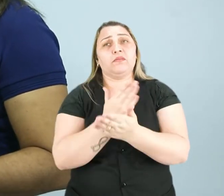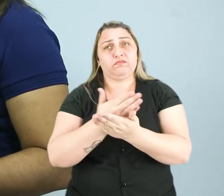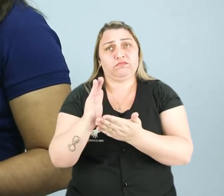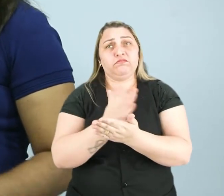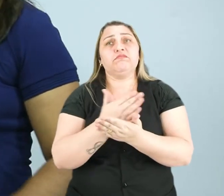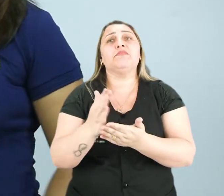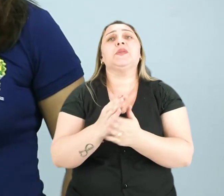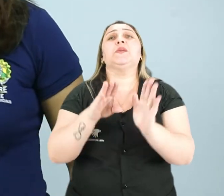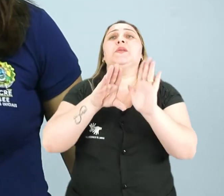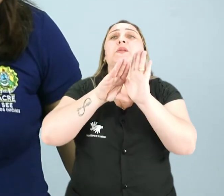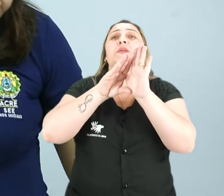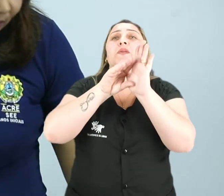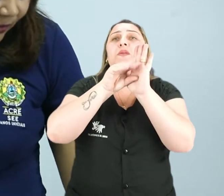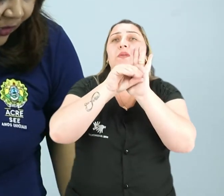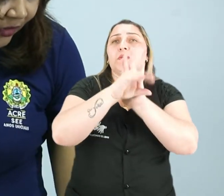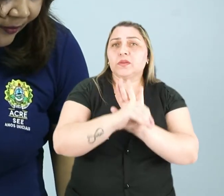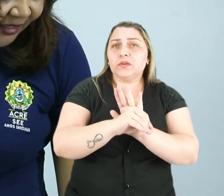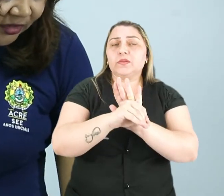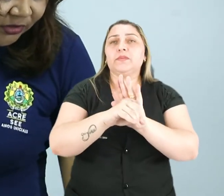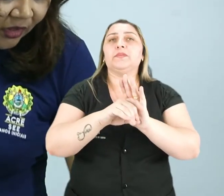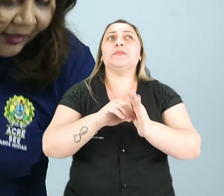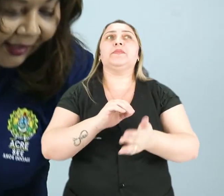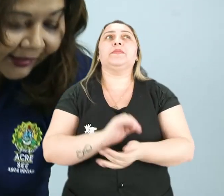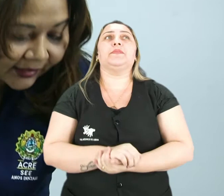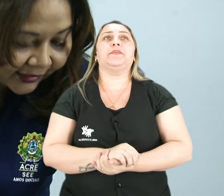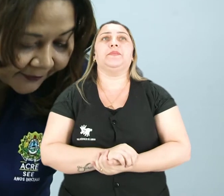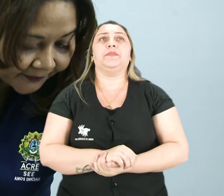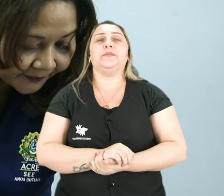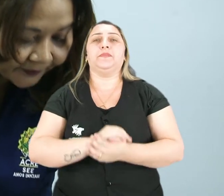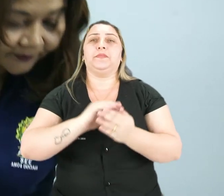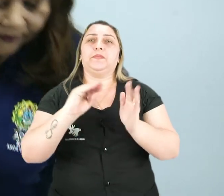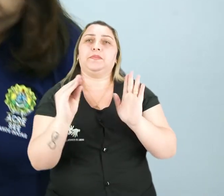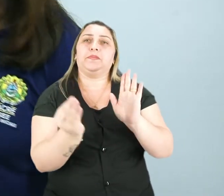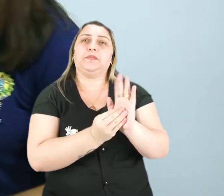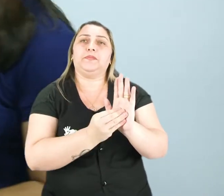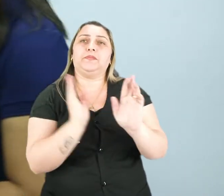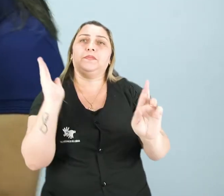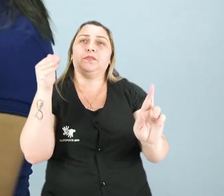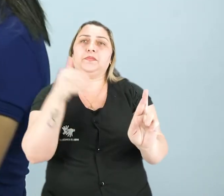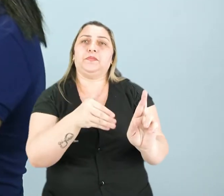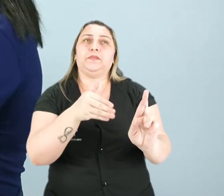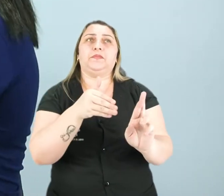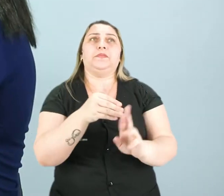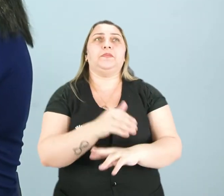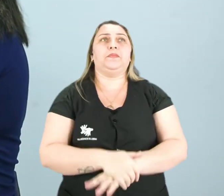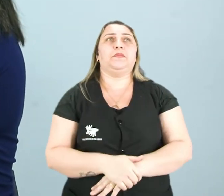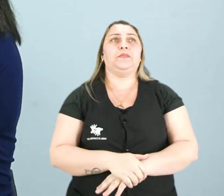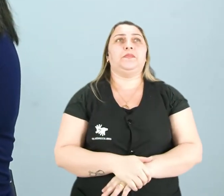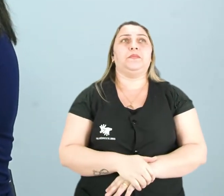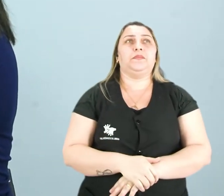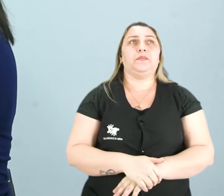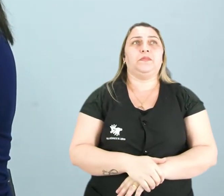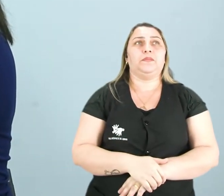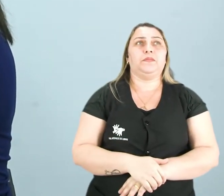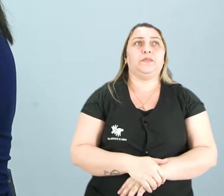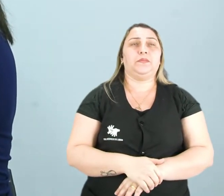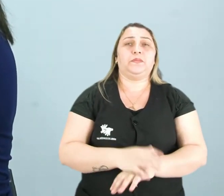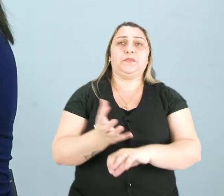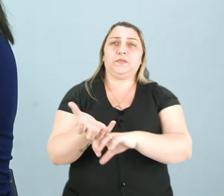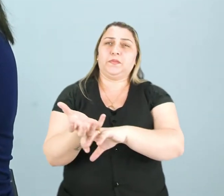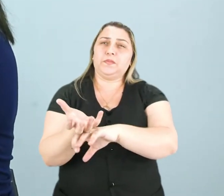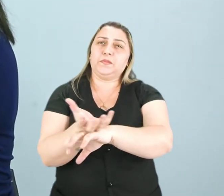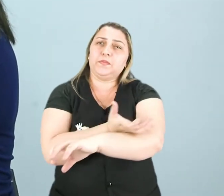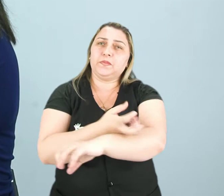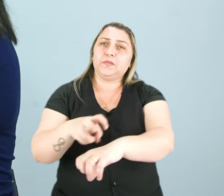algumas bactérias, isso mesmo. Mas vamos colocar aqui plantas, tá? Vegetais. Vou colocar aqui